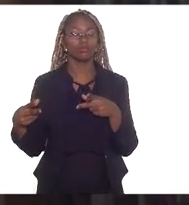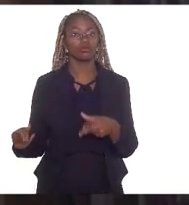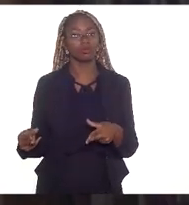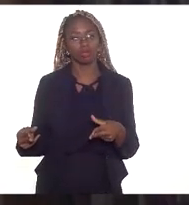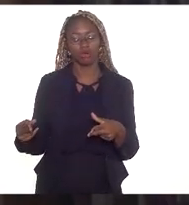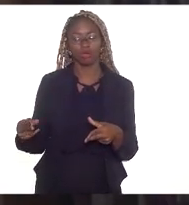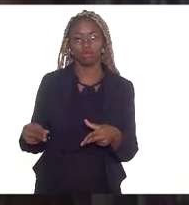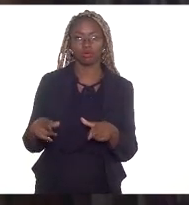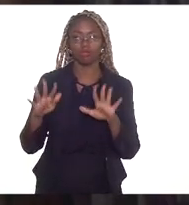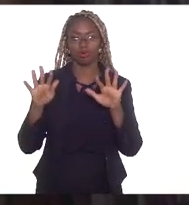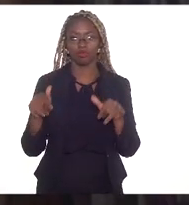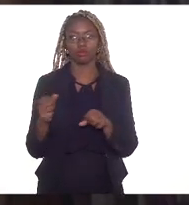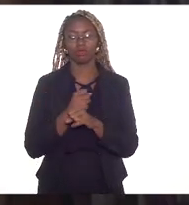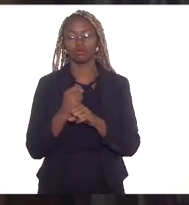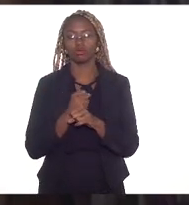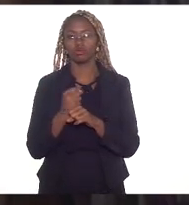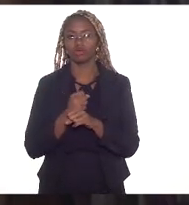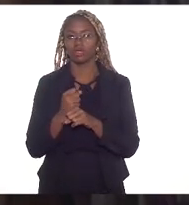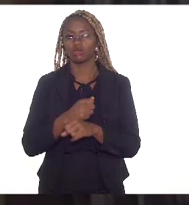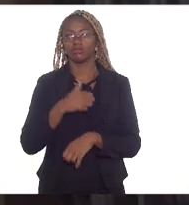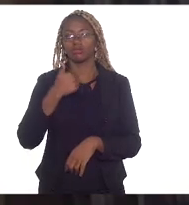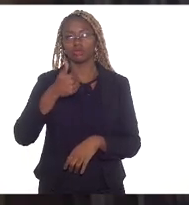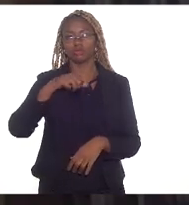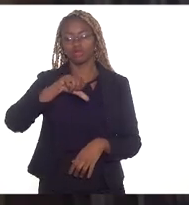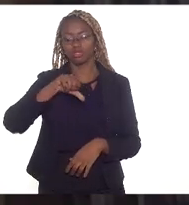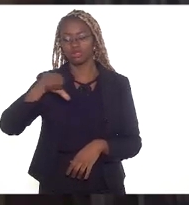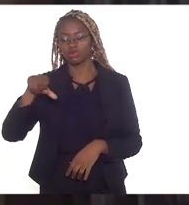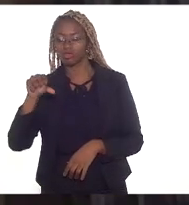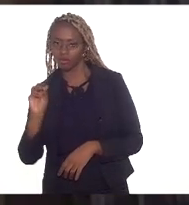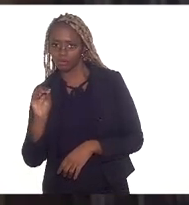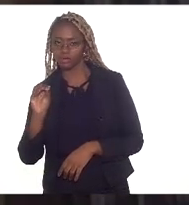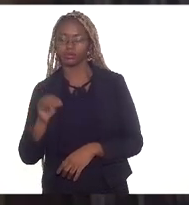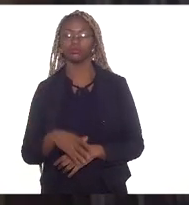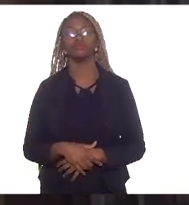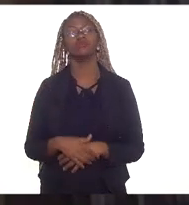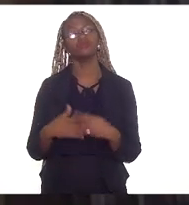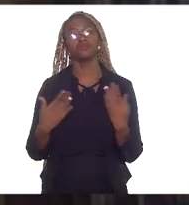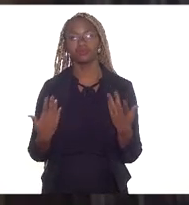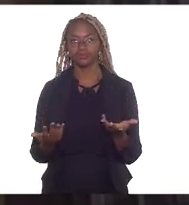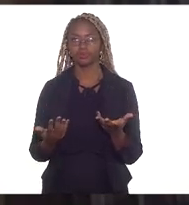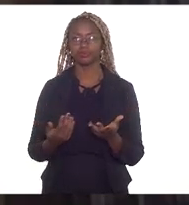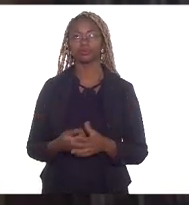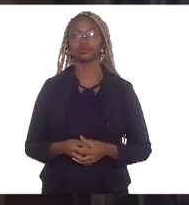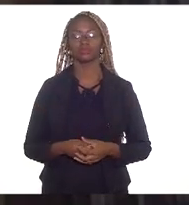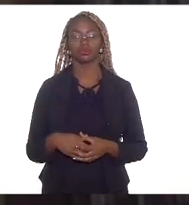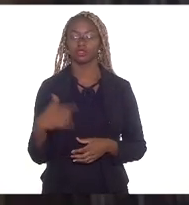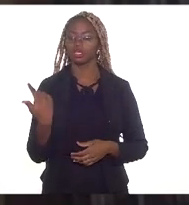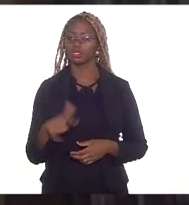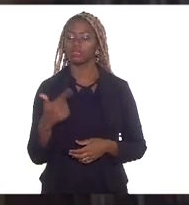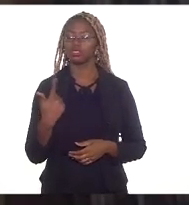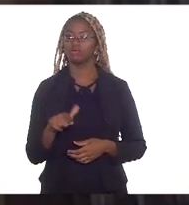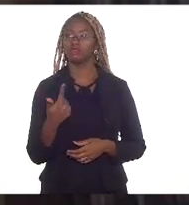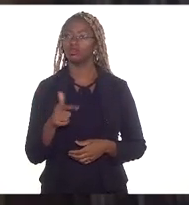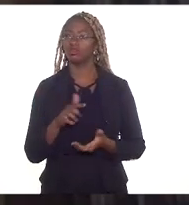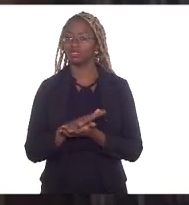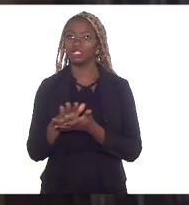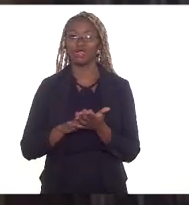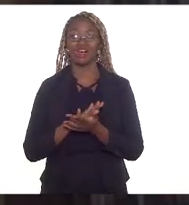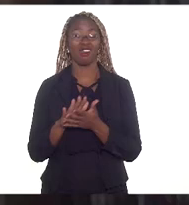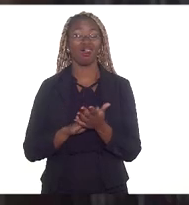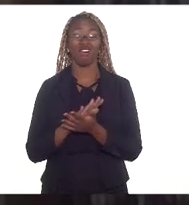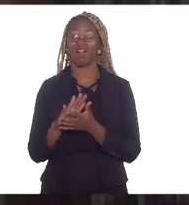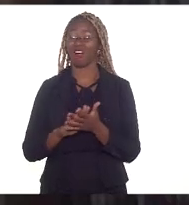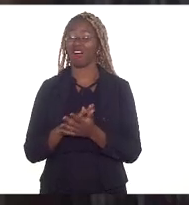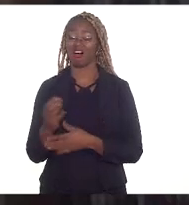aconteceu nos finais dos anos 1990. Ou seja, não há nada de novo e